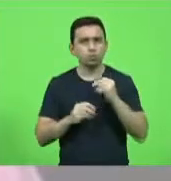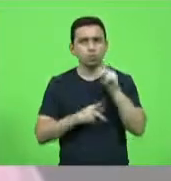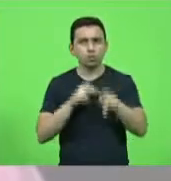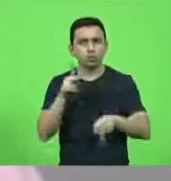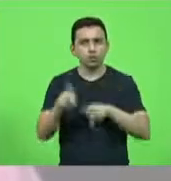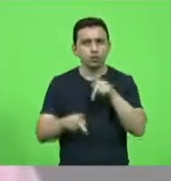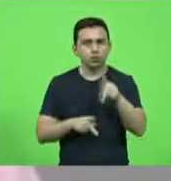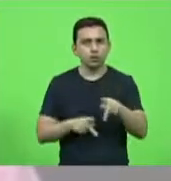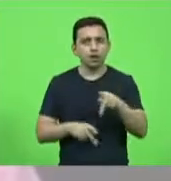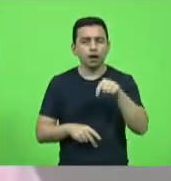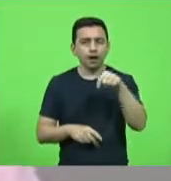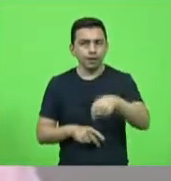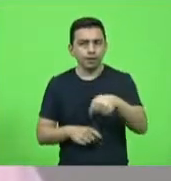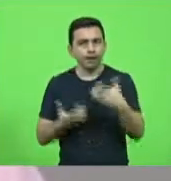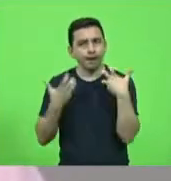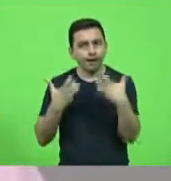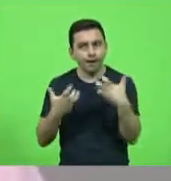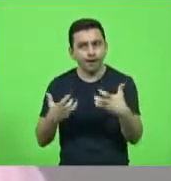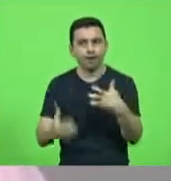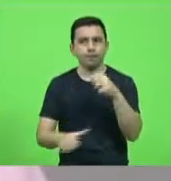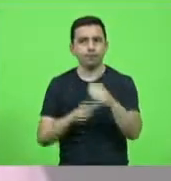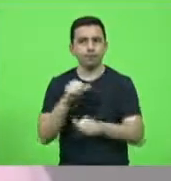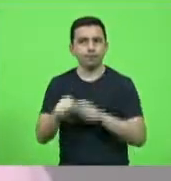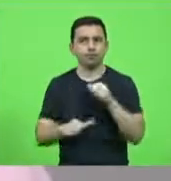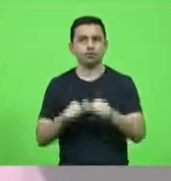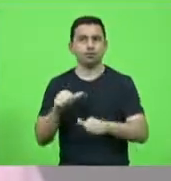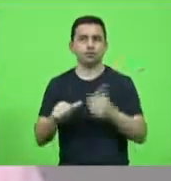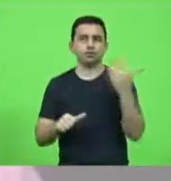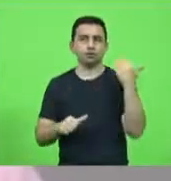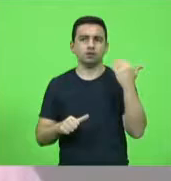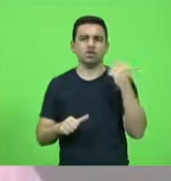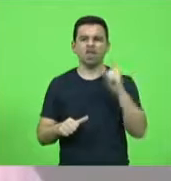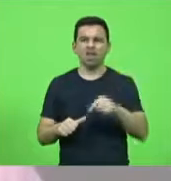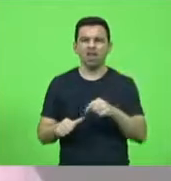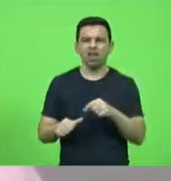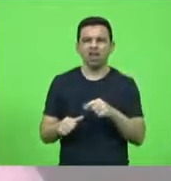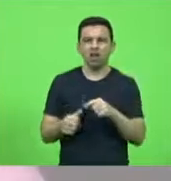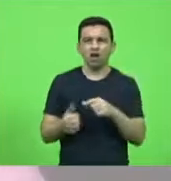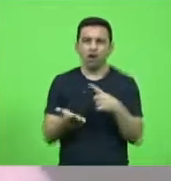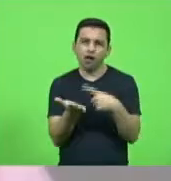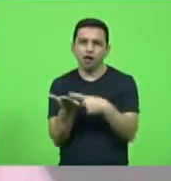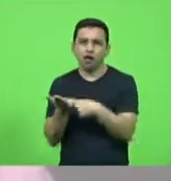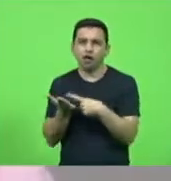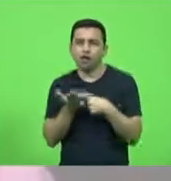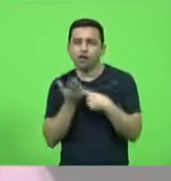desse país queria que mudasse, os conchavos políticos,